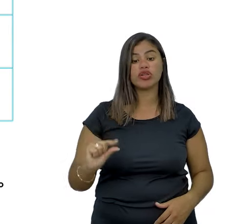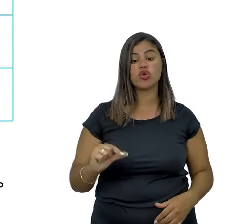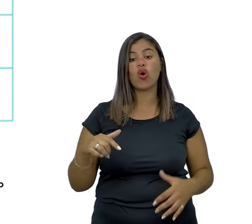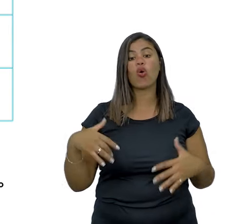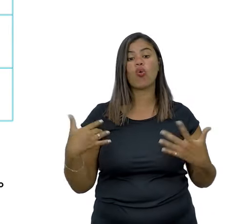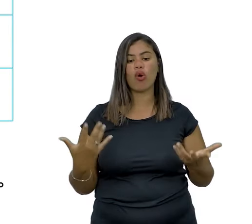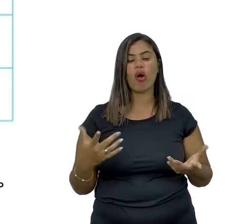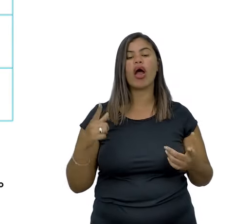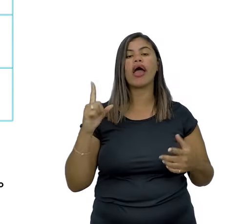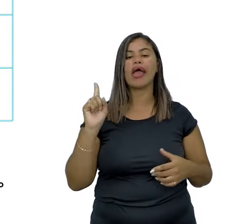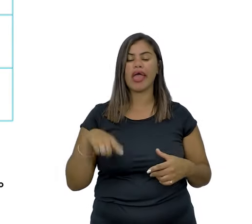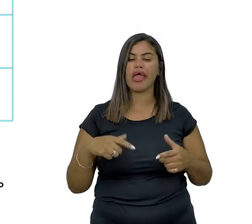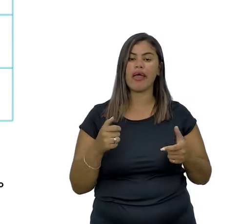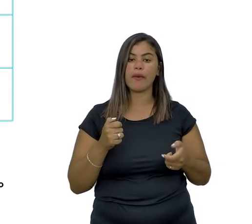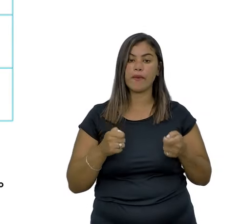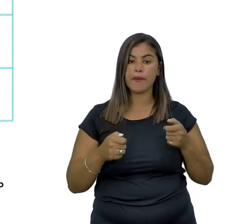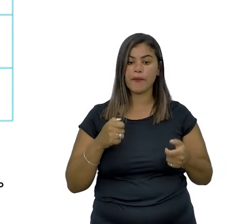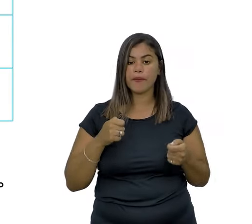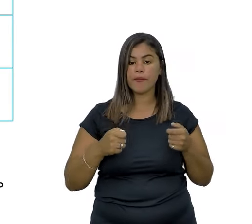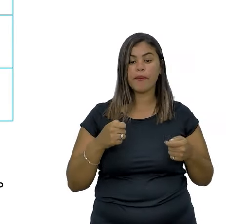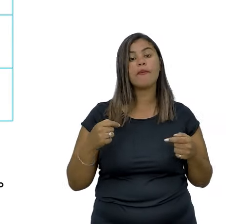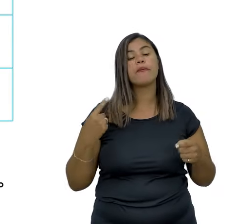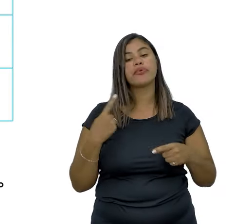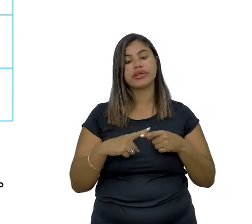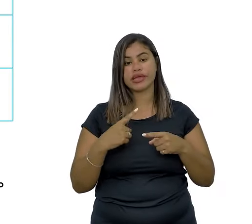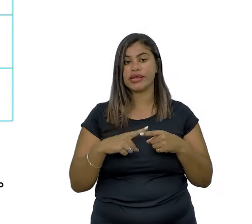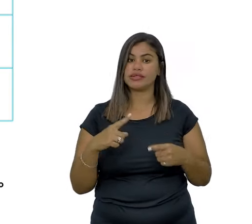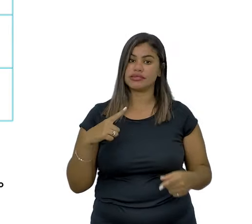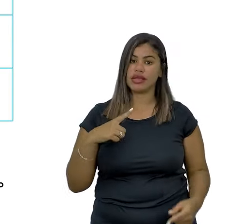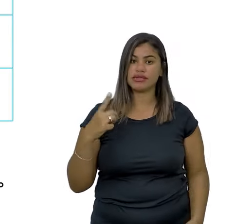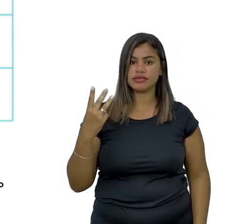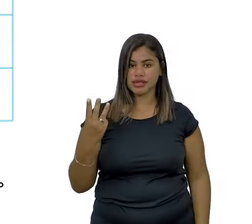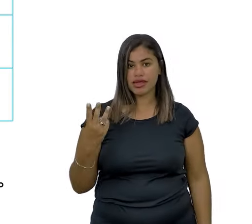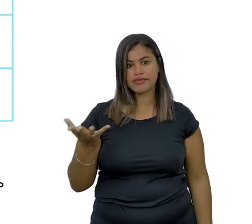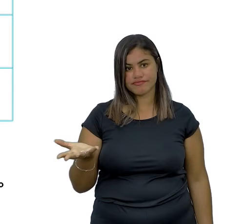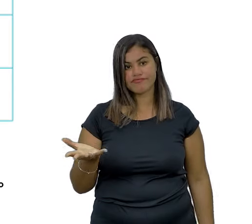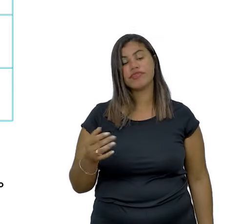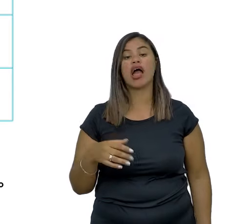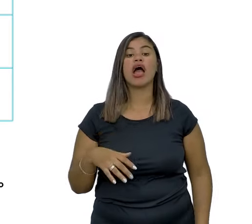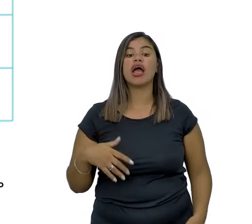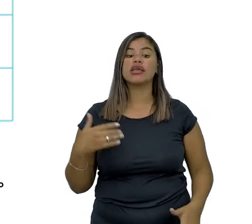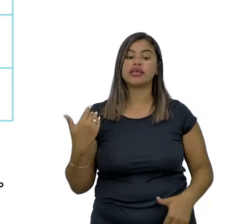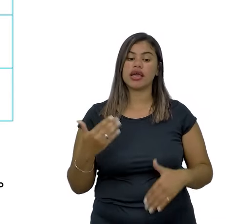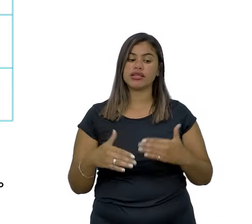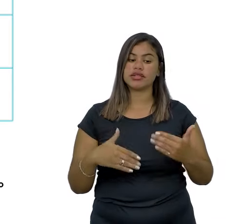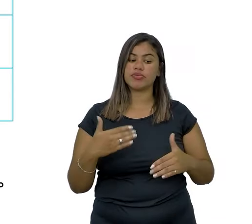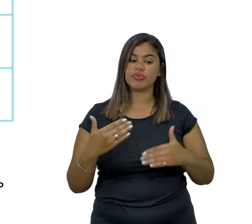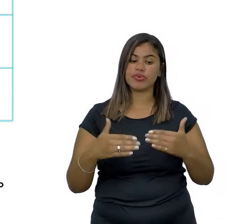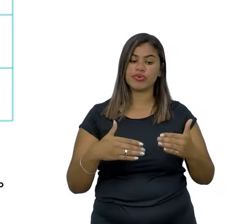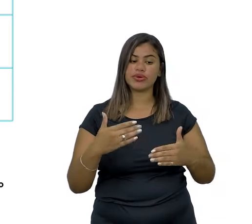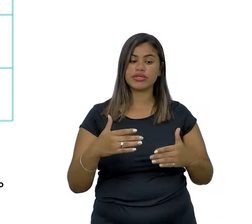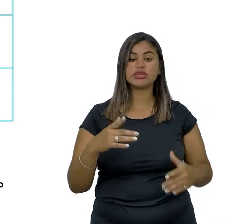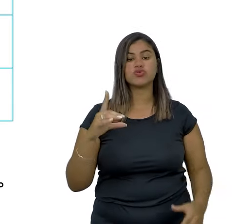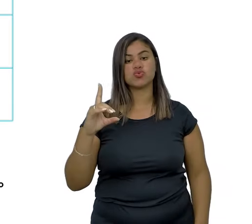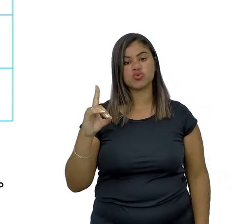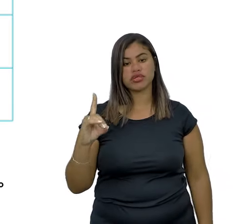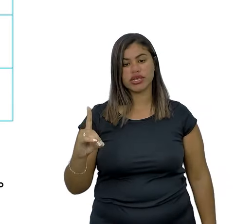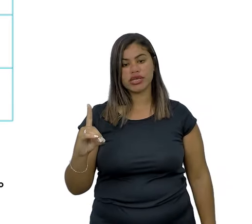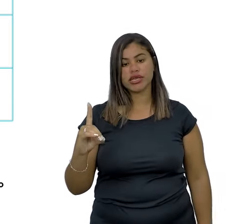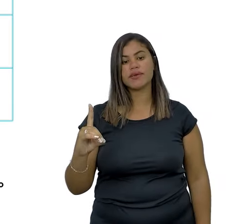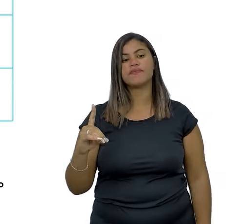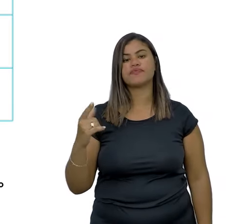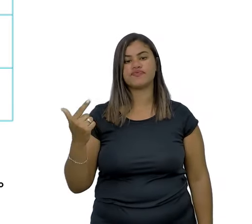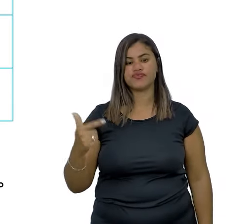o joystick, que são apenas 3 unidades. E na sequência, né, no item D, que é